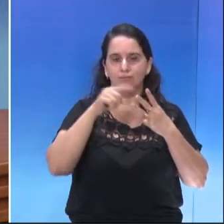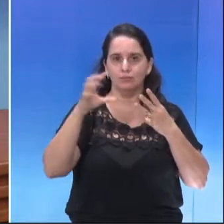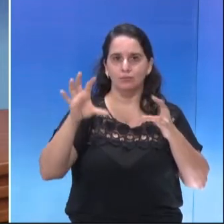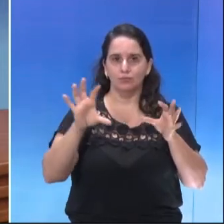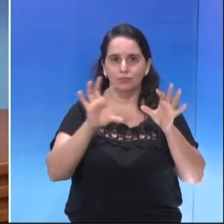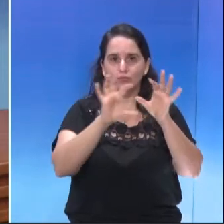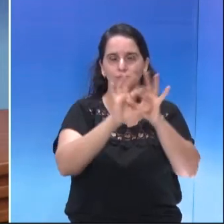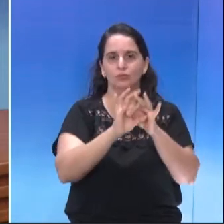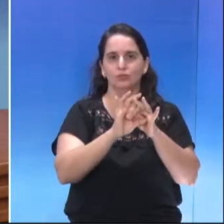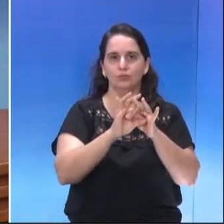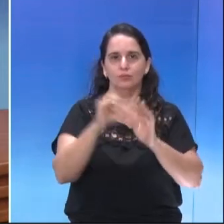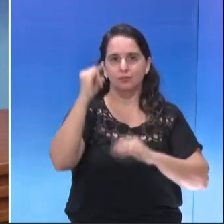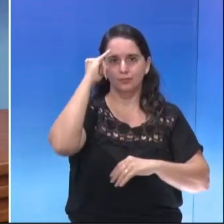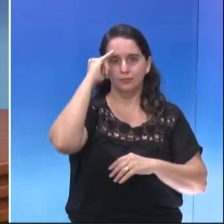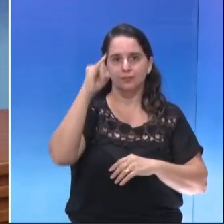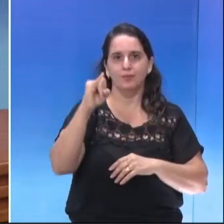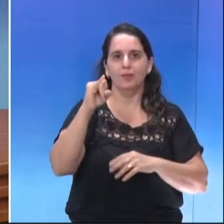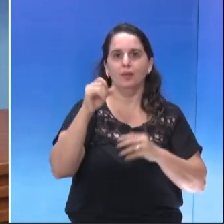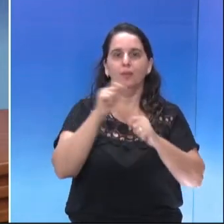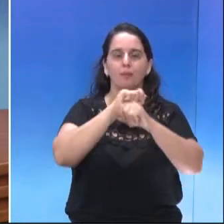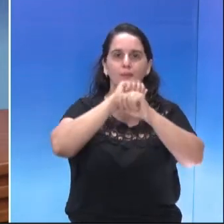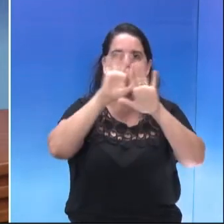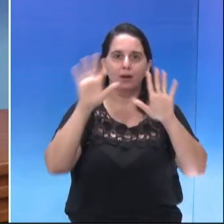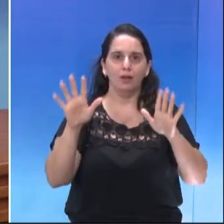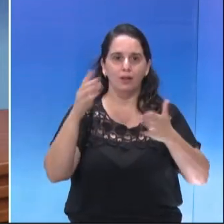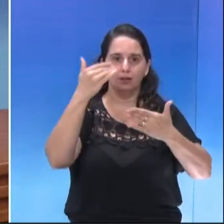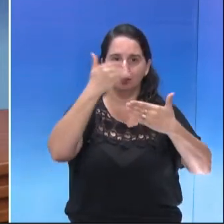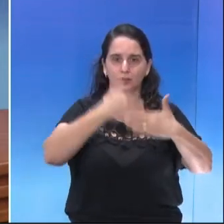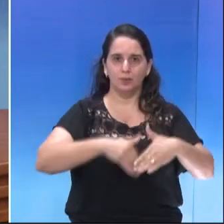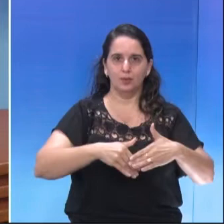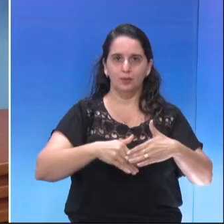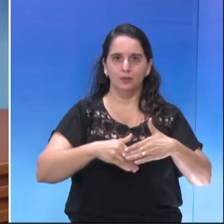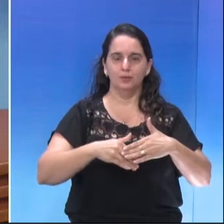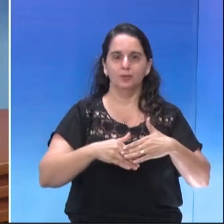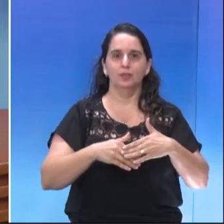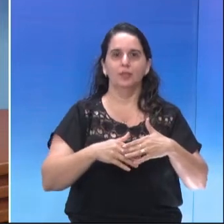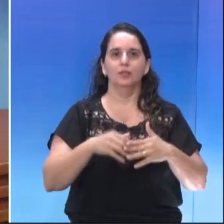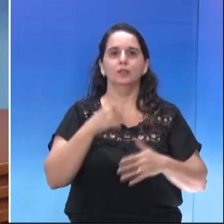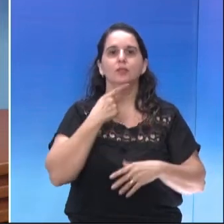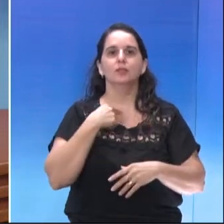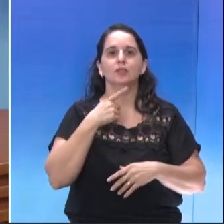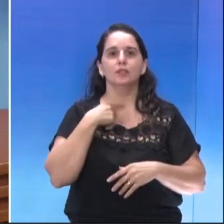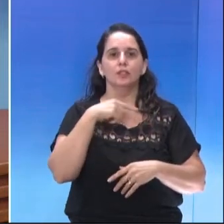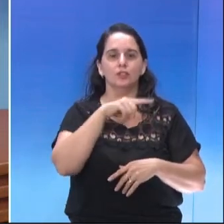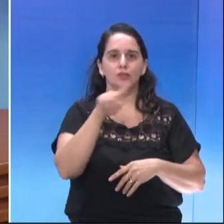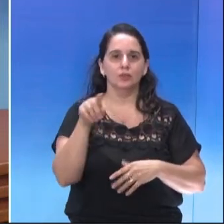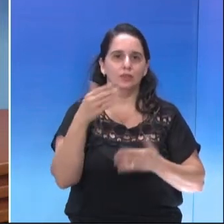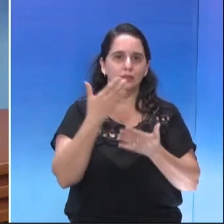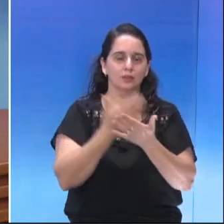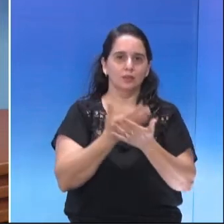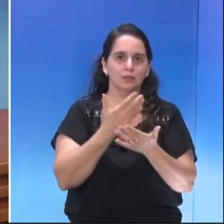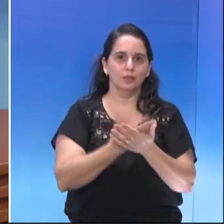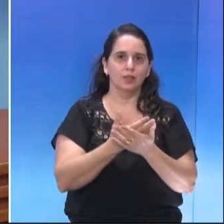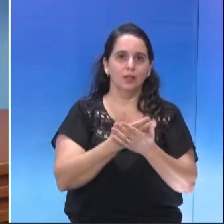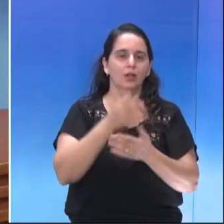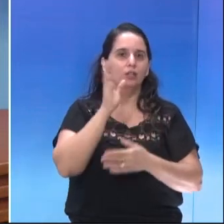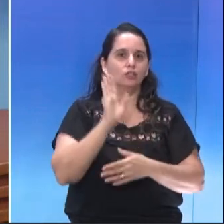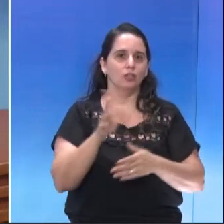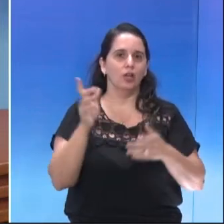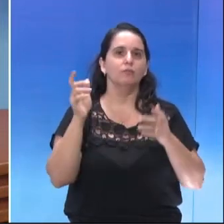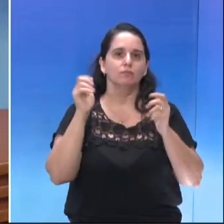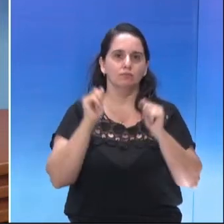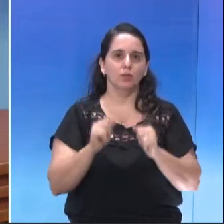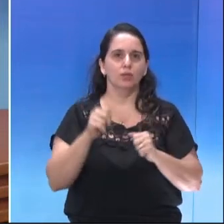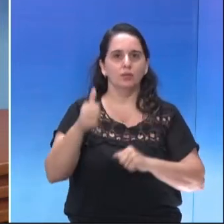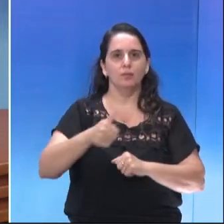que você tem que levar claramente na sua prova. Eu espero que você, nesses nossos encontros, você já possa ir